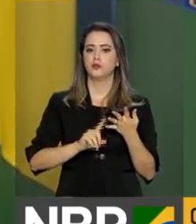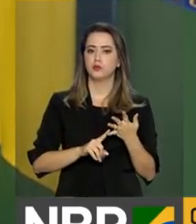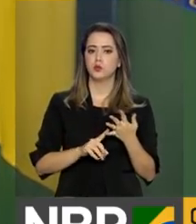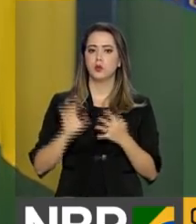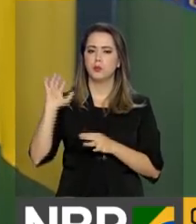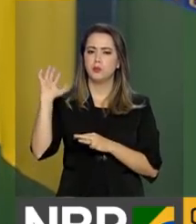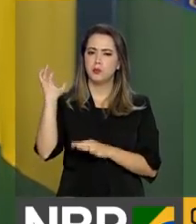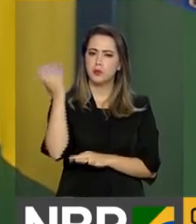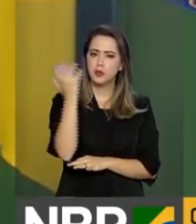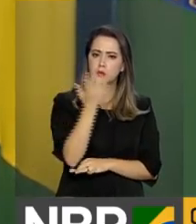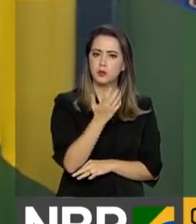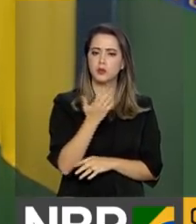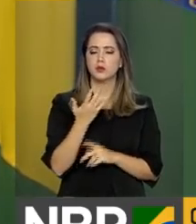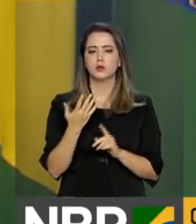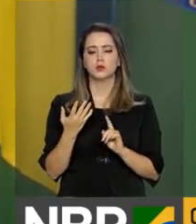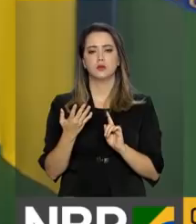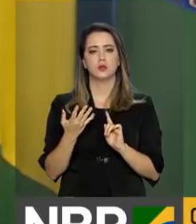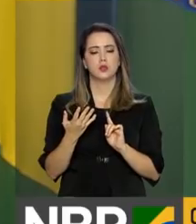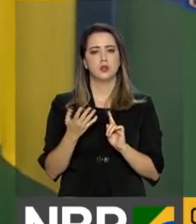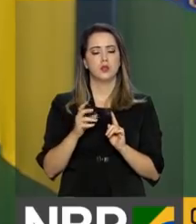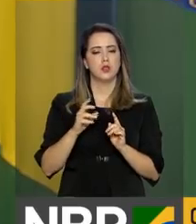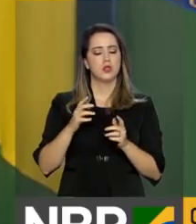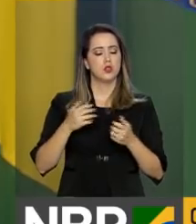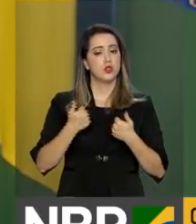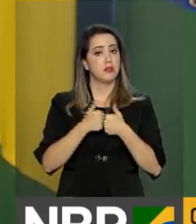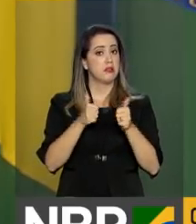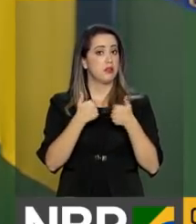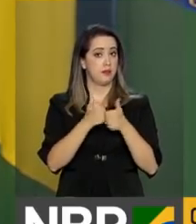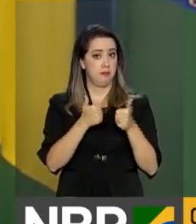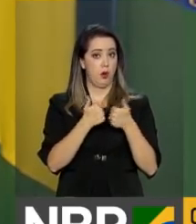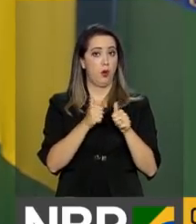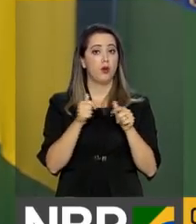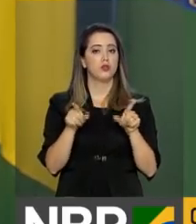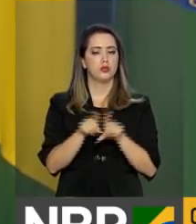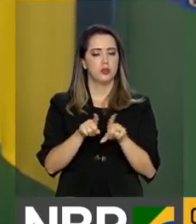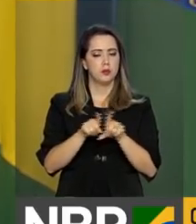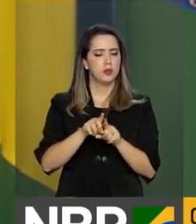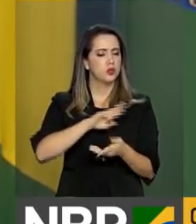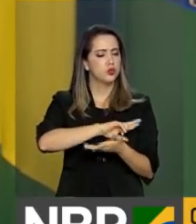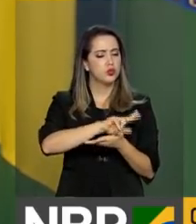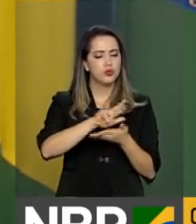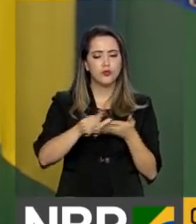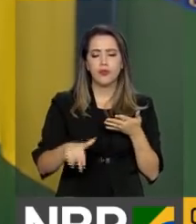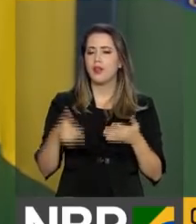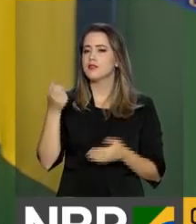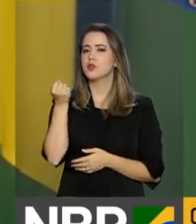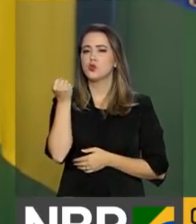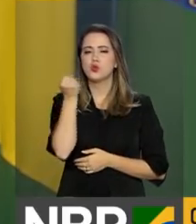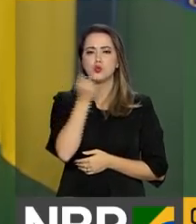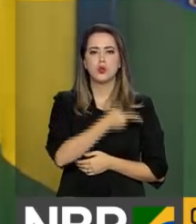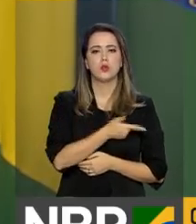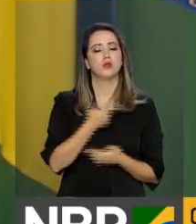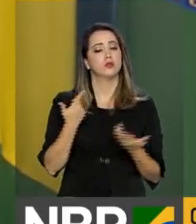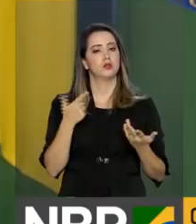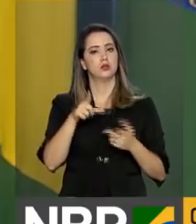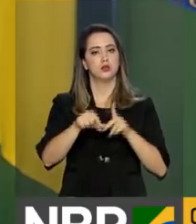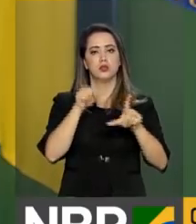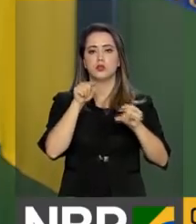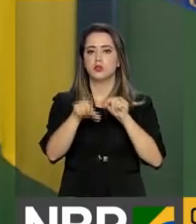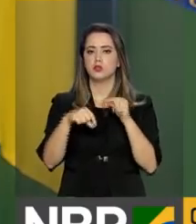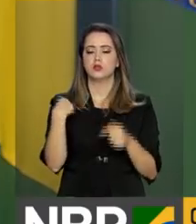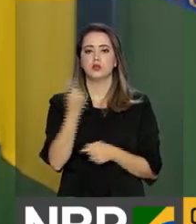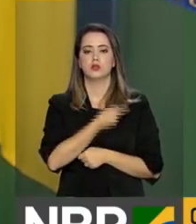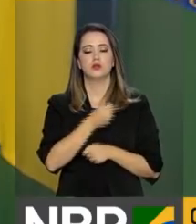meio ambiente, na área dos transportes. Tivemos uma sorte extraordinária nas escolhas